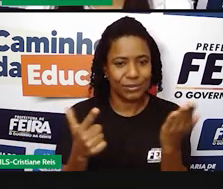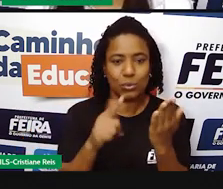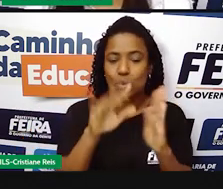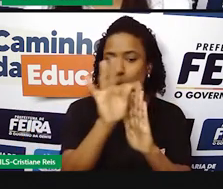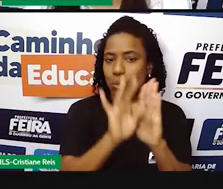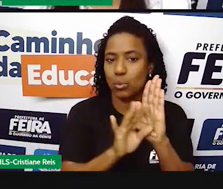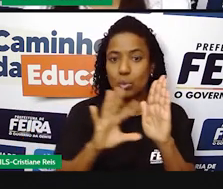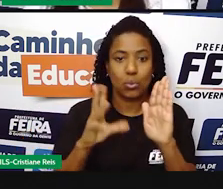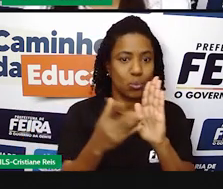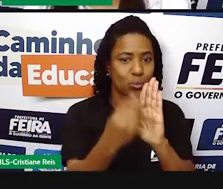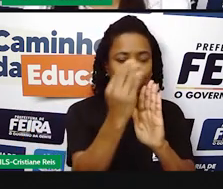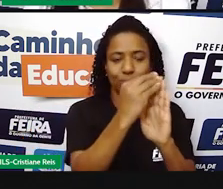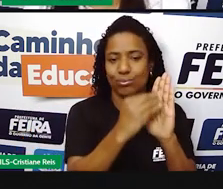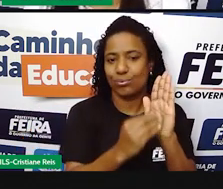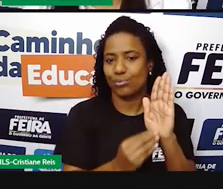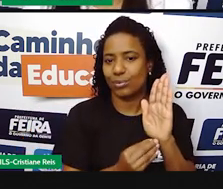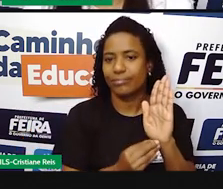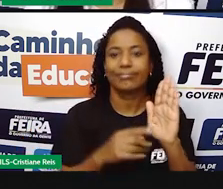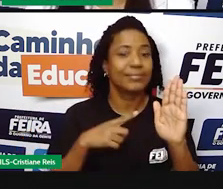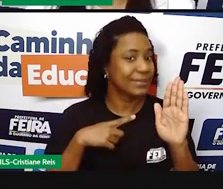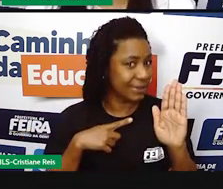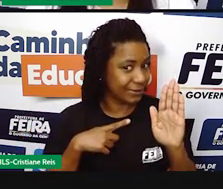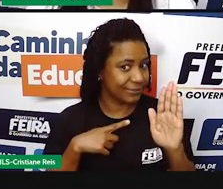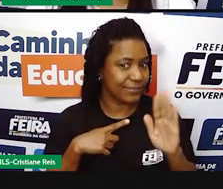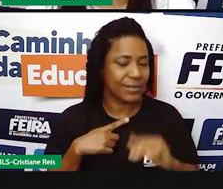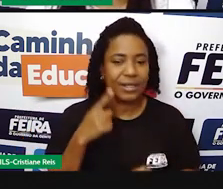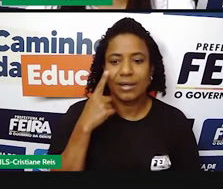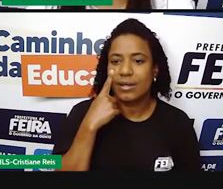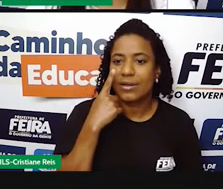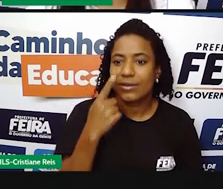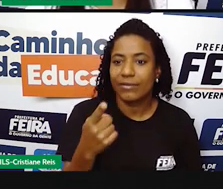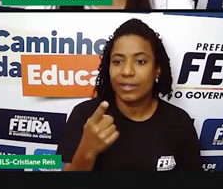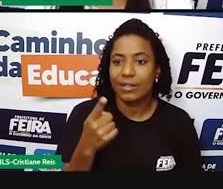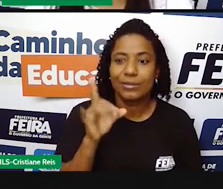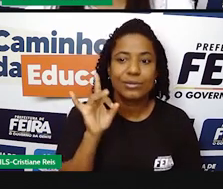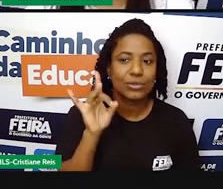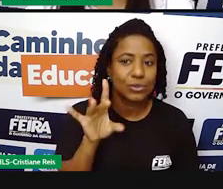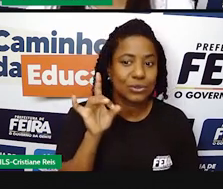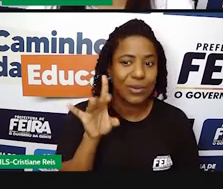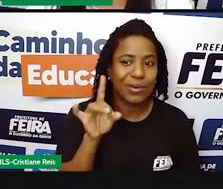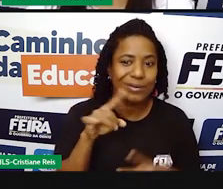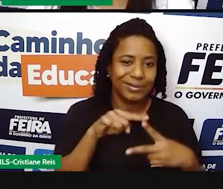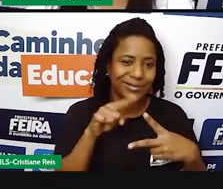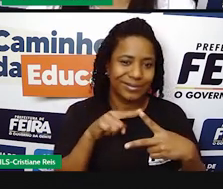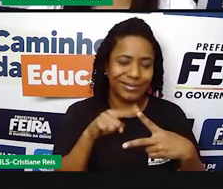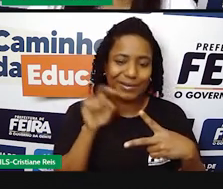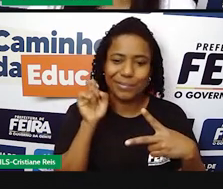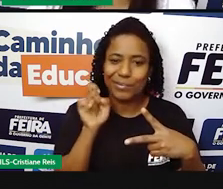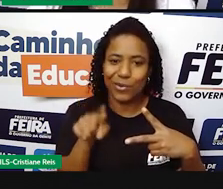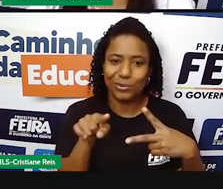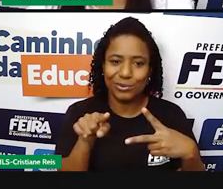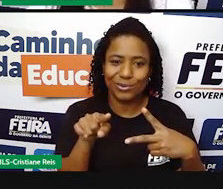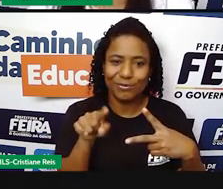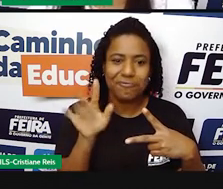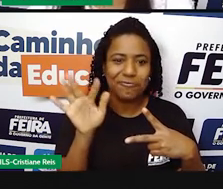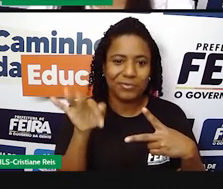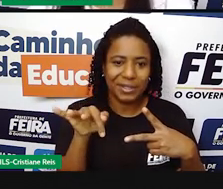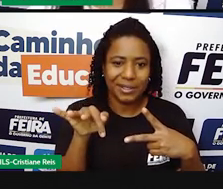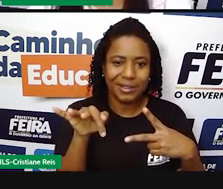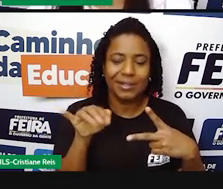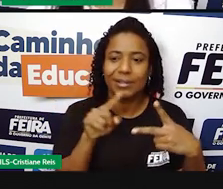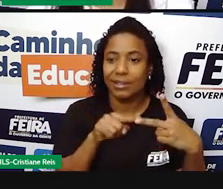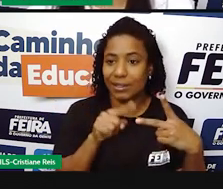aí diversos tipos de pontuações. Nesse apareceu o ponto final e a vírgula, mas outras pontuações também